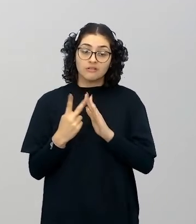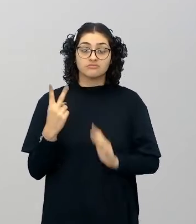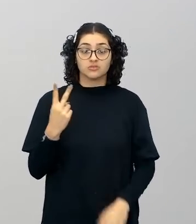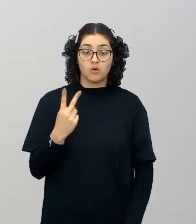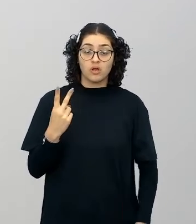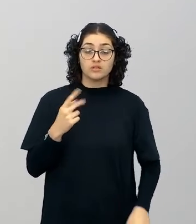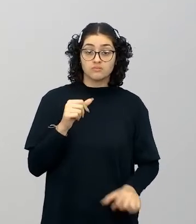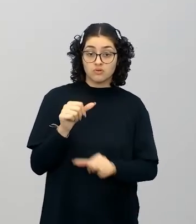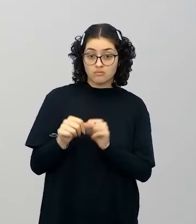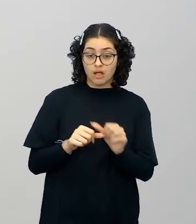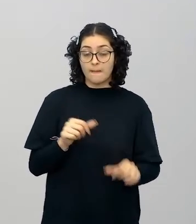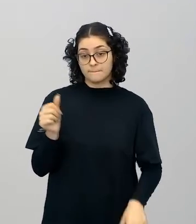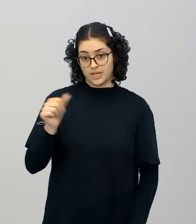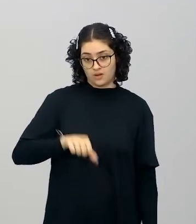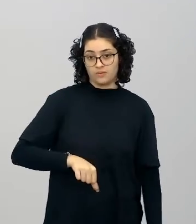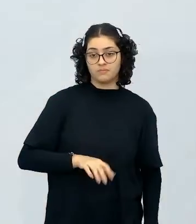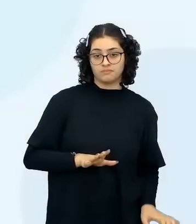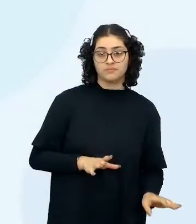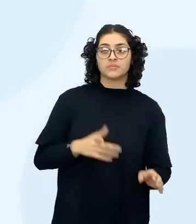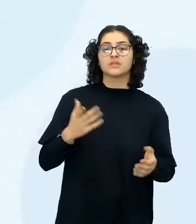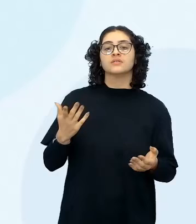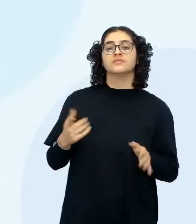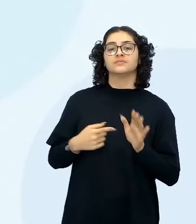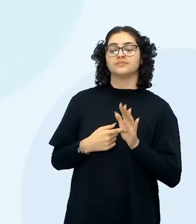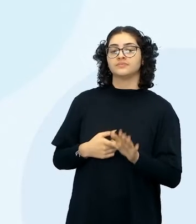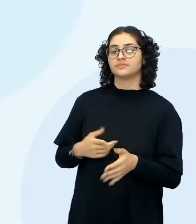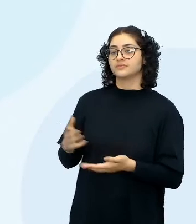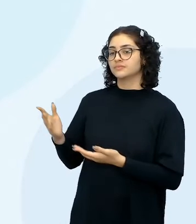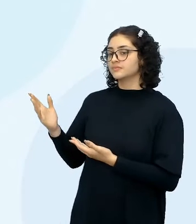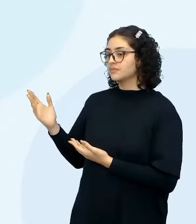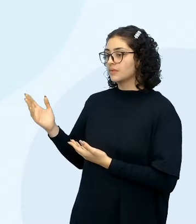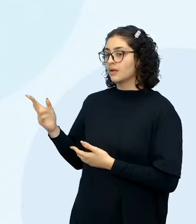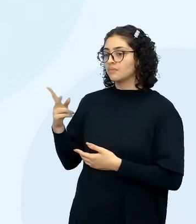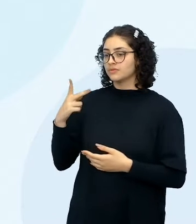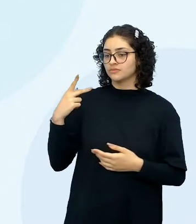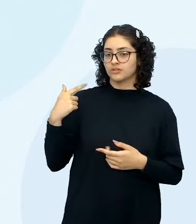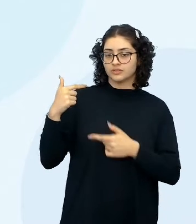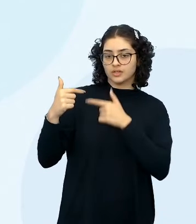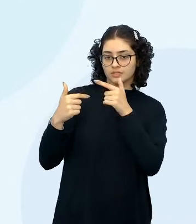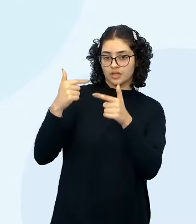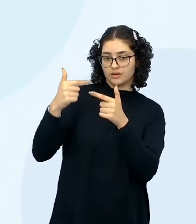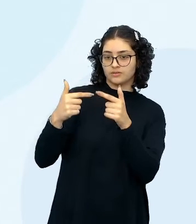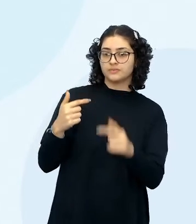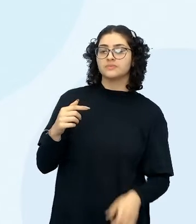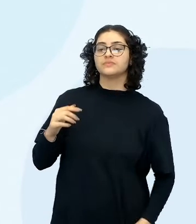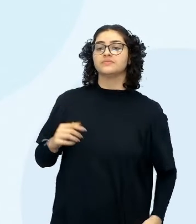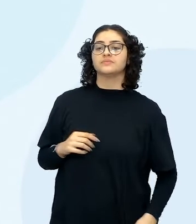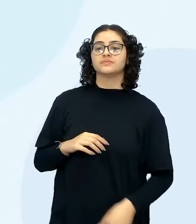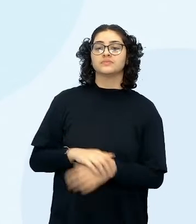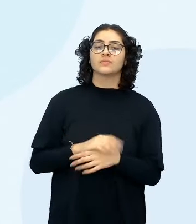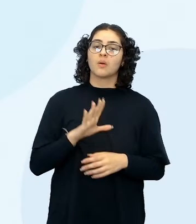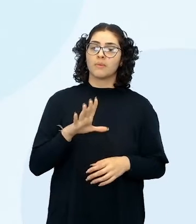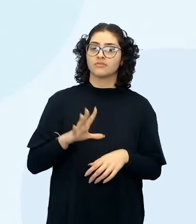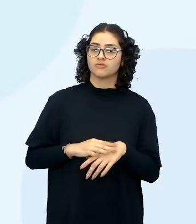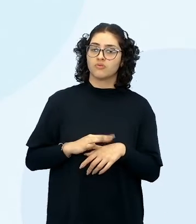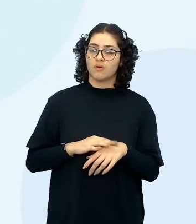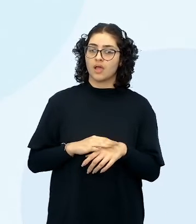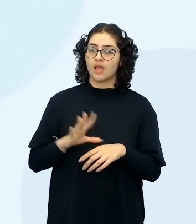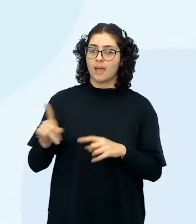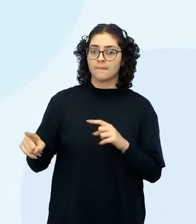em um deles. E a partir daí, a gente vai para os aspectos hereditários. Então, como é uma doença ligada ao